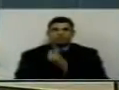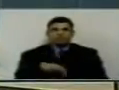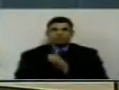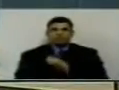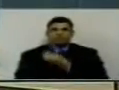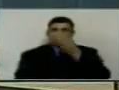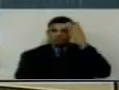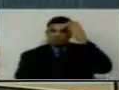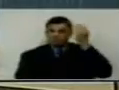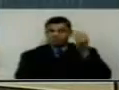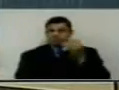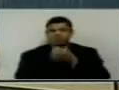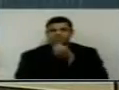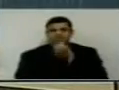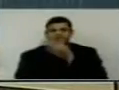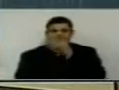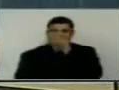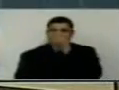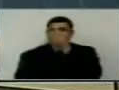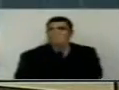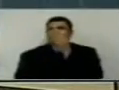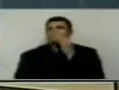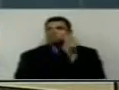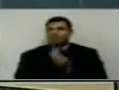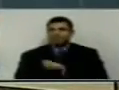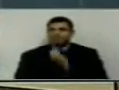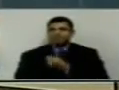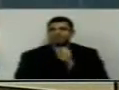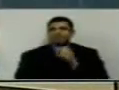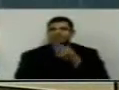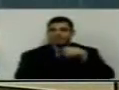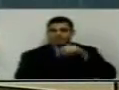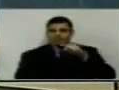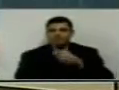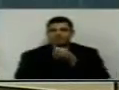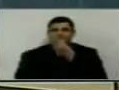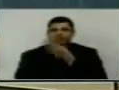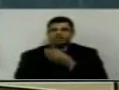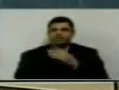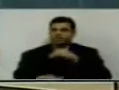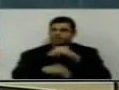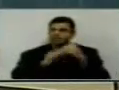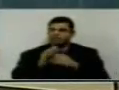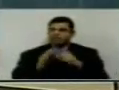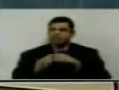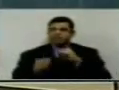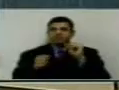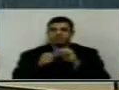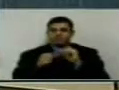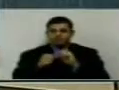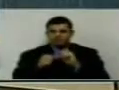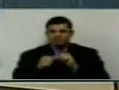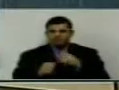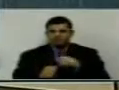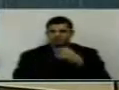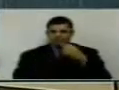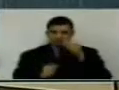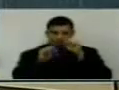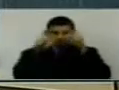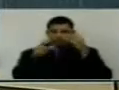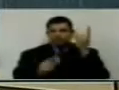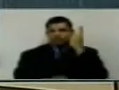amanhã. Está na esperança de que vale a pena tudo que a gente faz. Eu acordo todos os